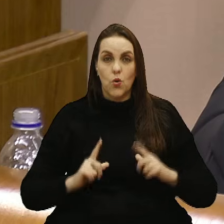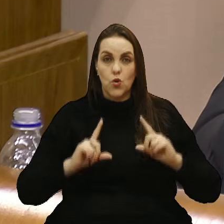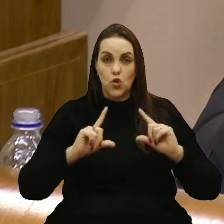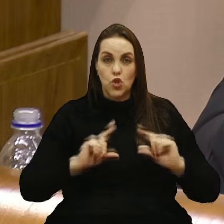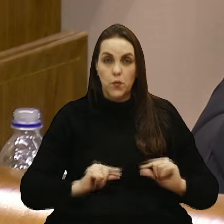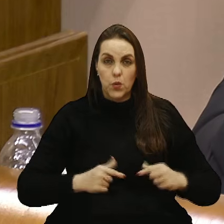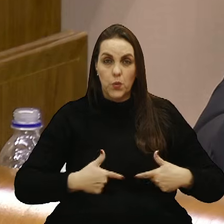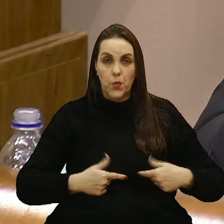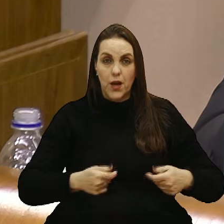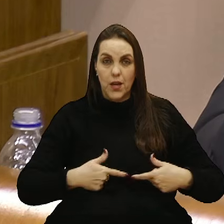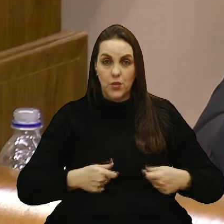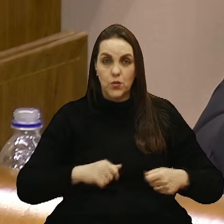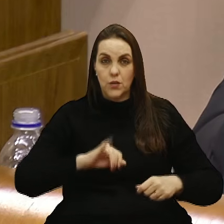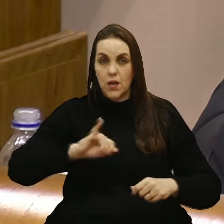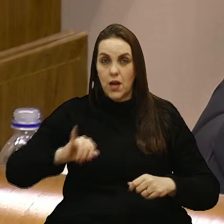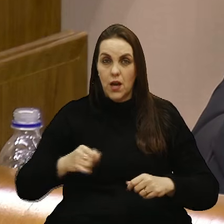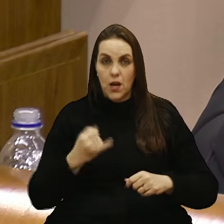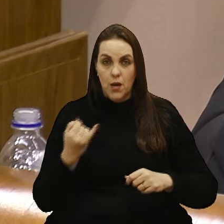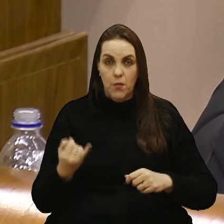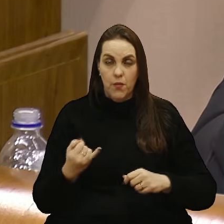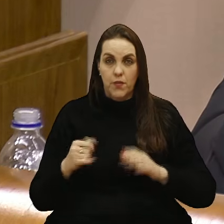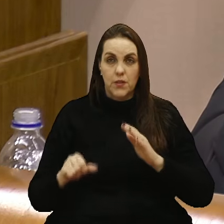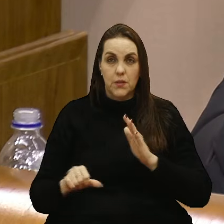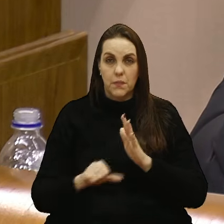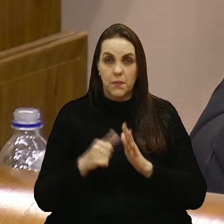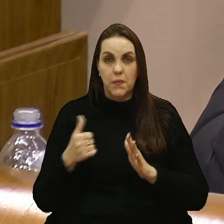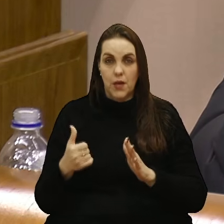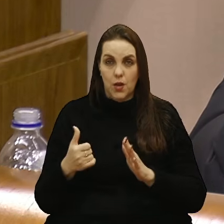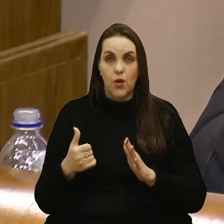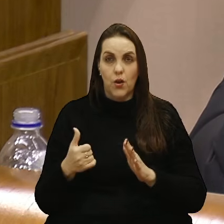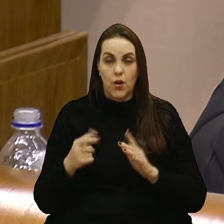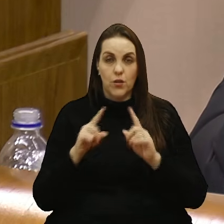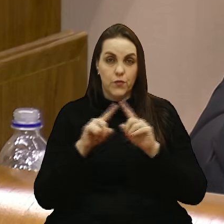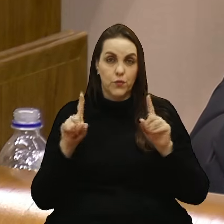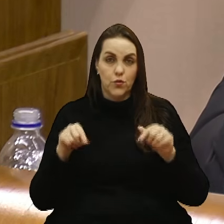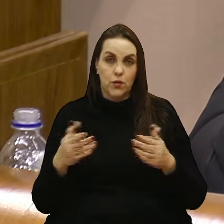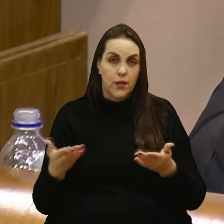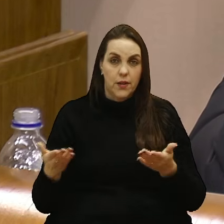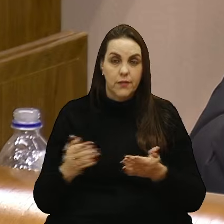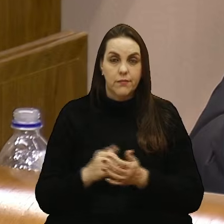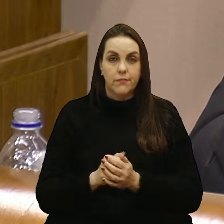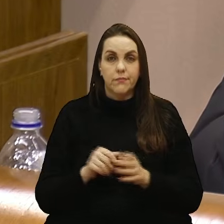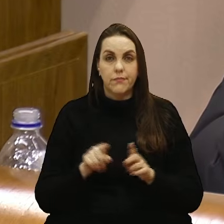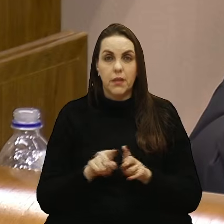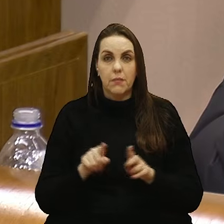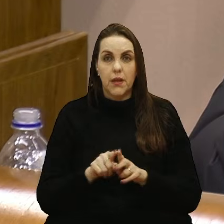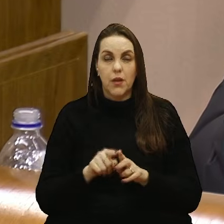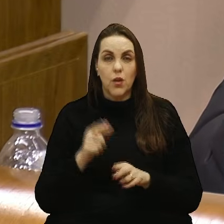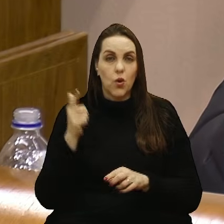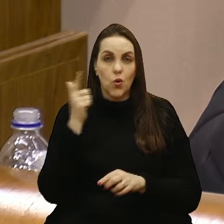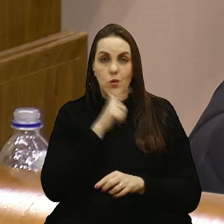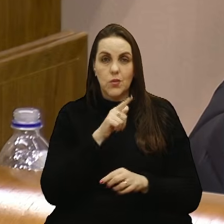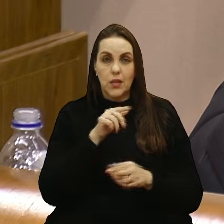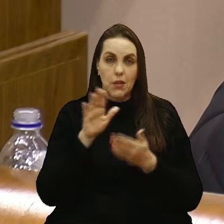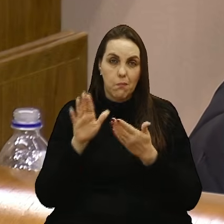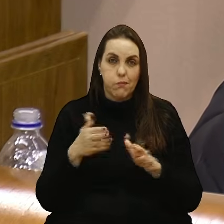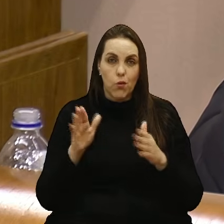custos, aproveitamento melhor dos nossos funcionários e ganhar na